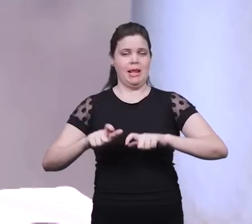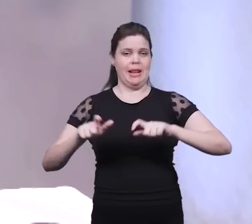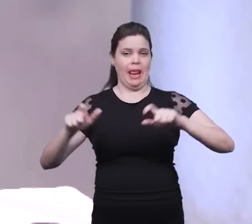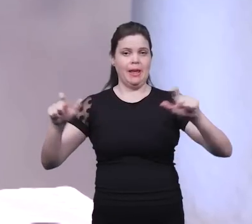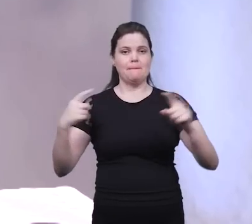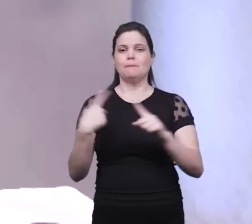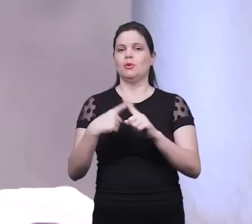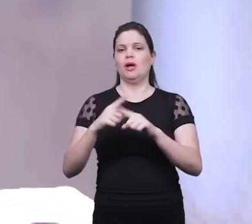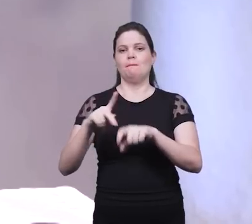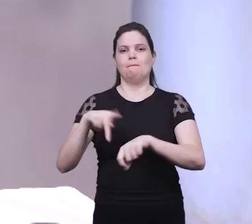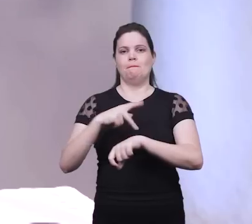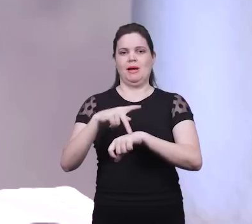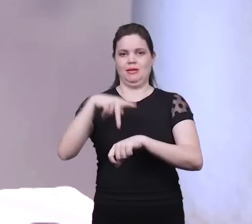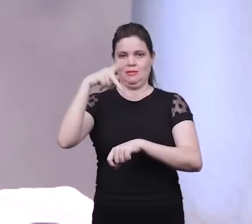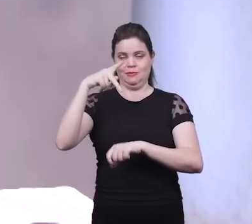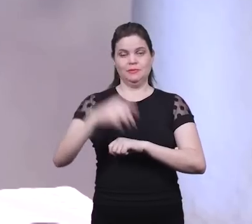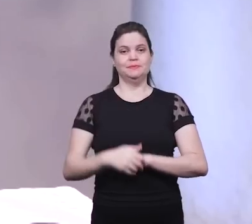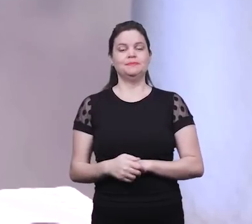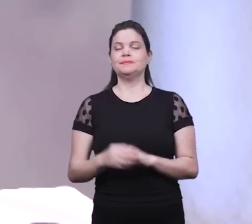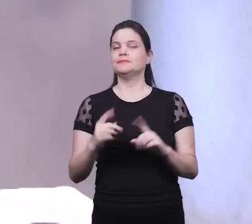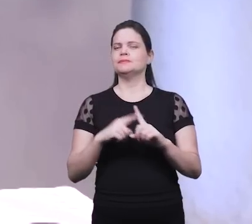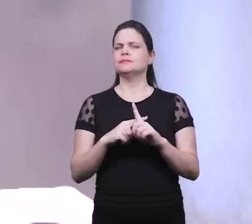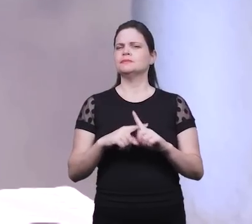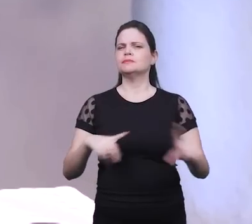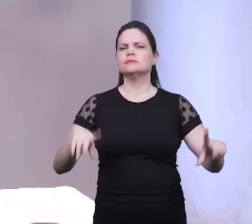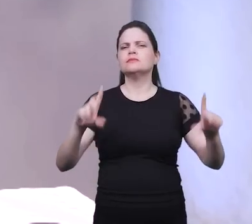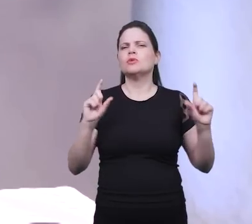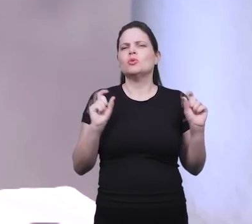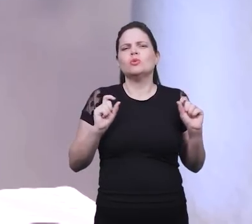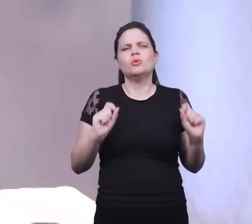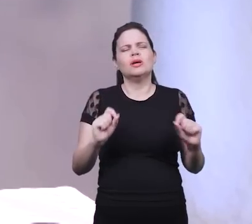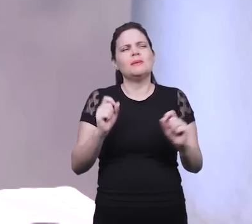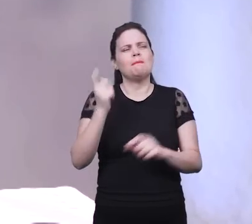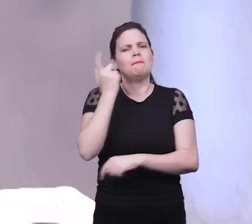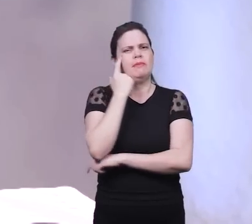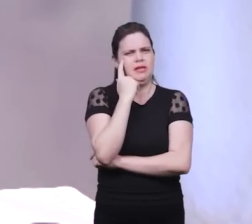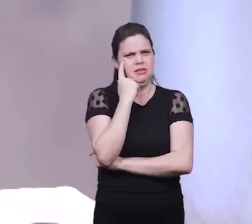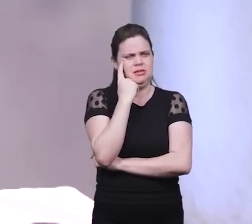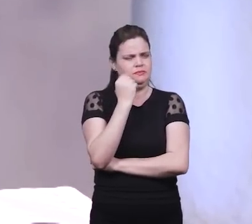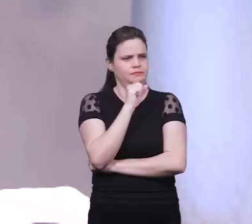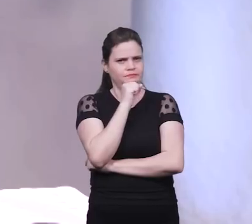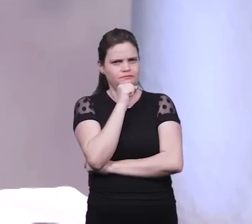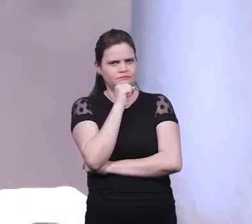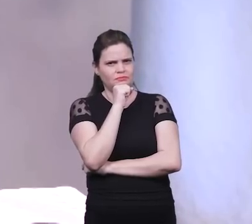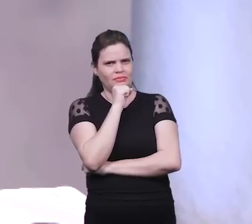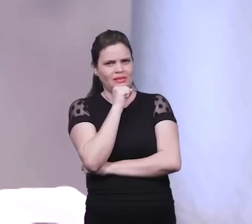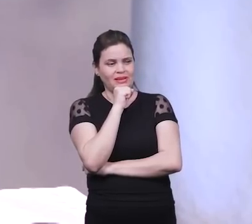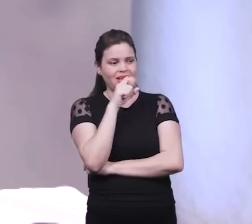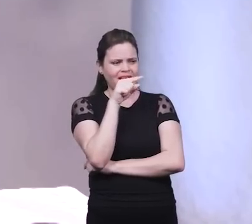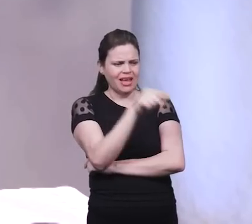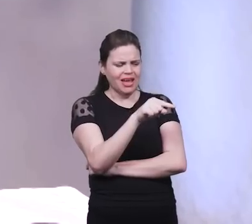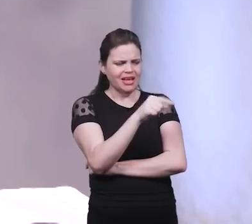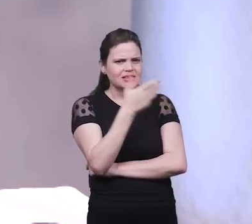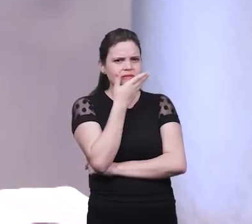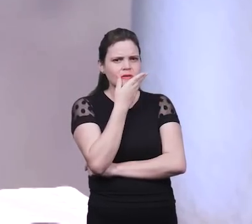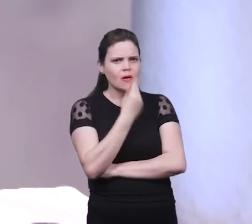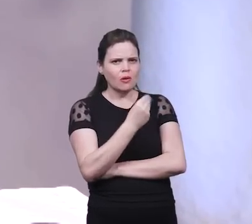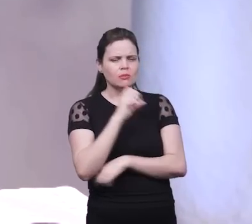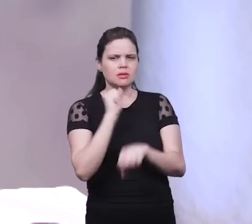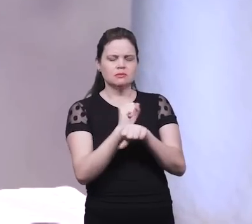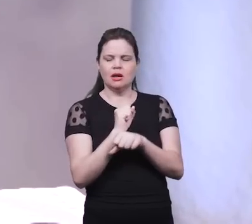lembrar, o que leva um homem a esperar 38 anos sem desistir por uma bênção,